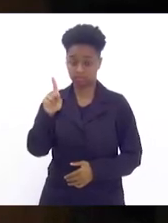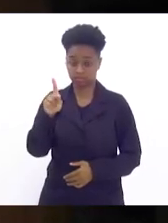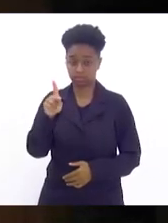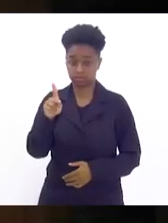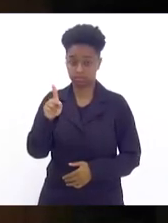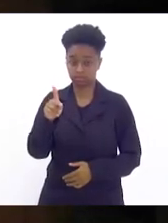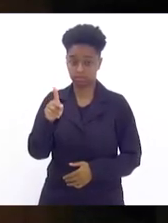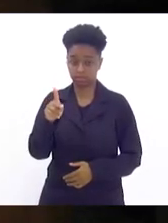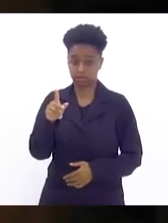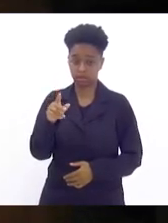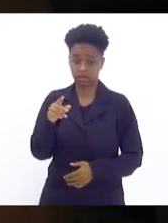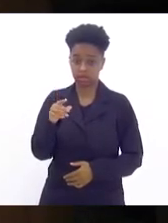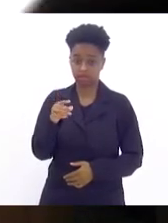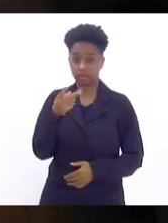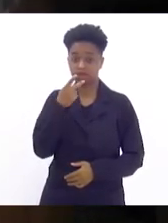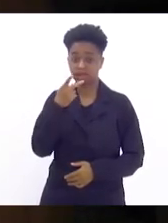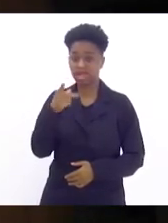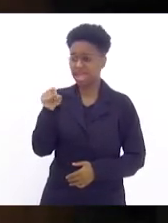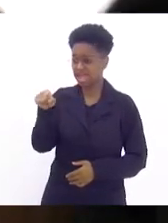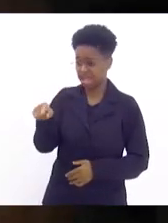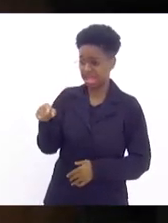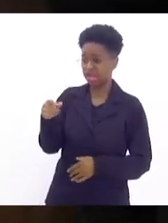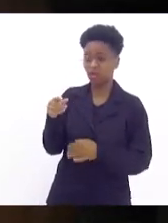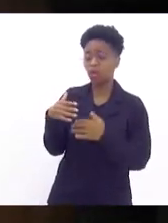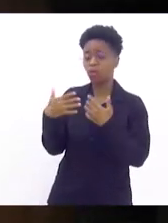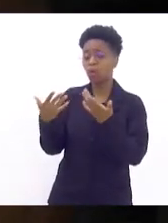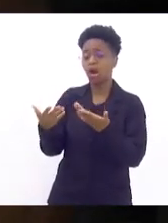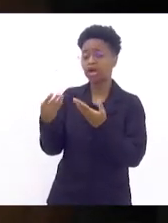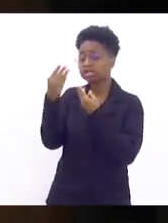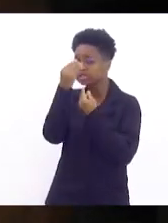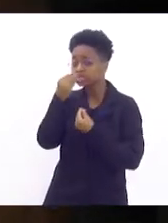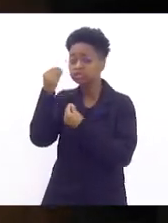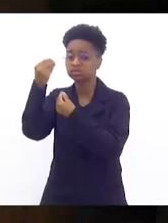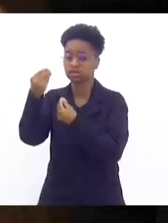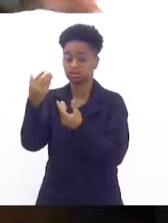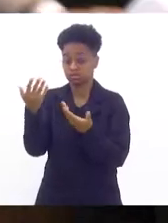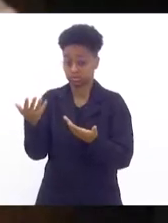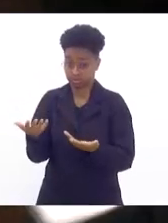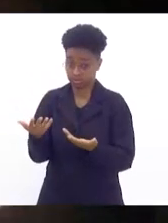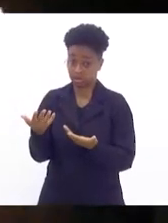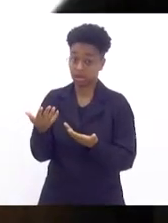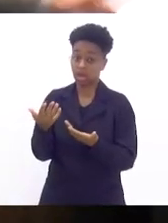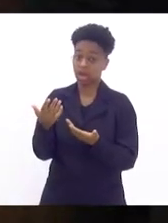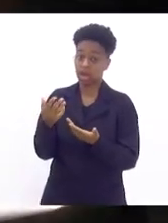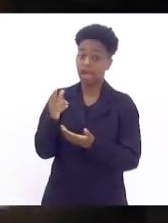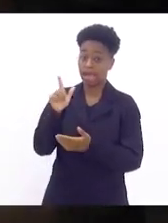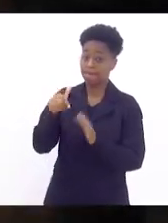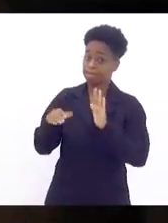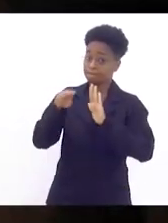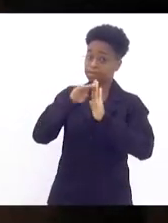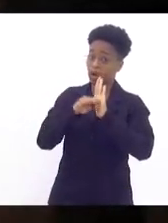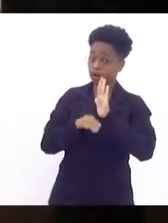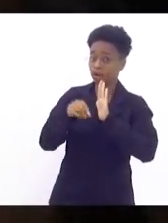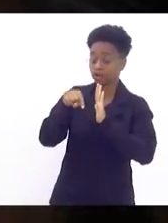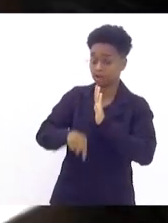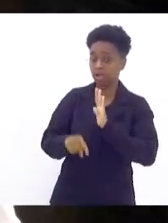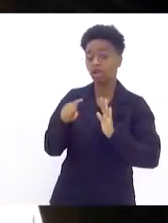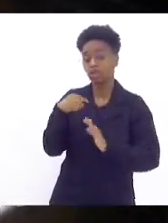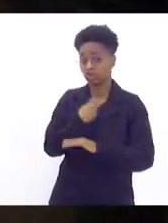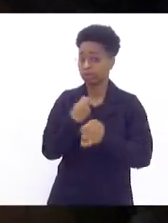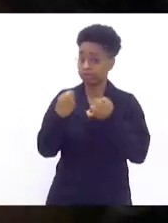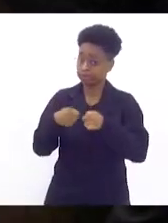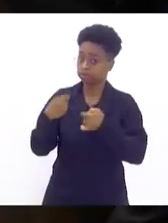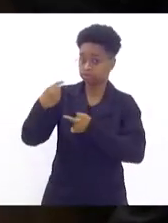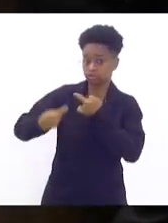se colocar é sexualidade dele em discussão aqui pelo Rodrigo Amorim e isso foi falta desse plenário aqui e nós tivemos que escutar